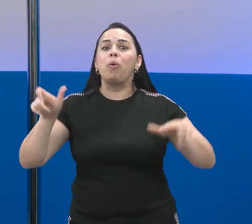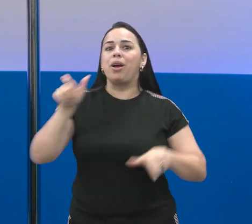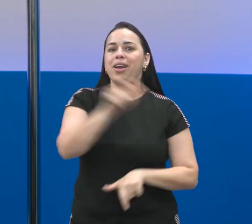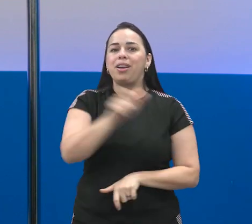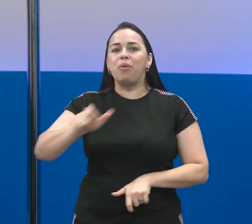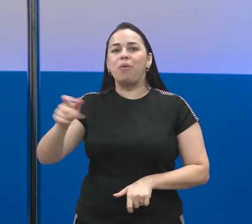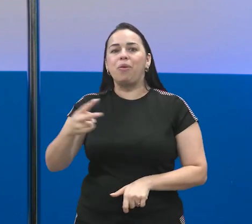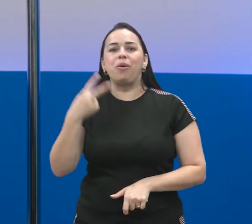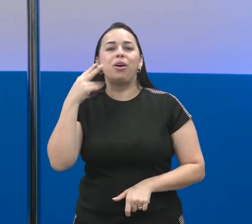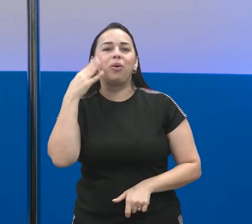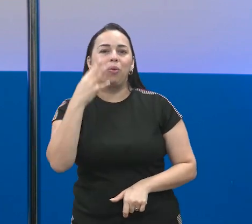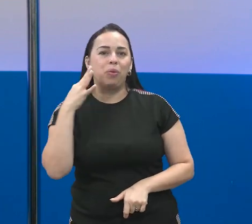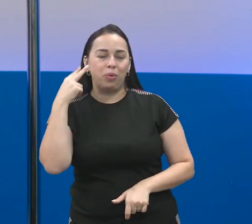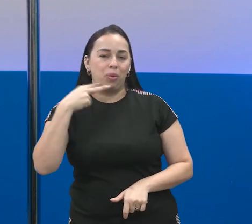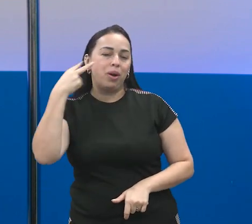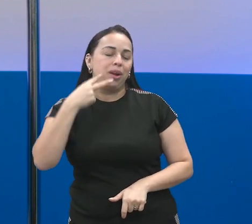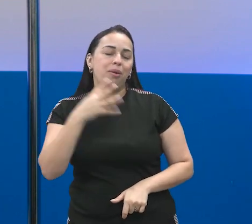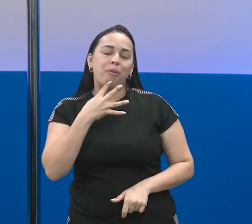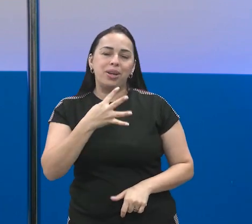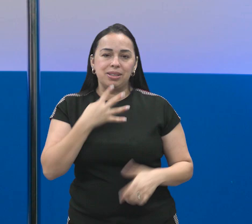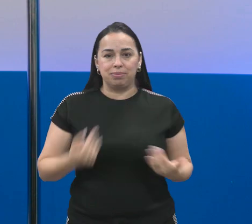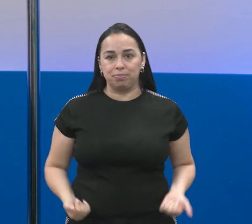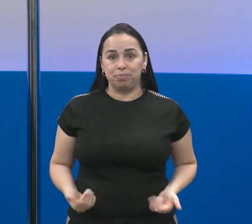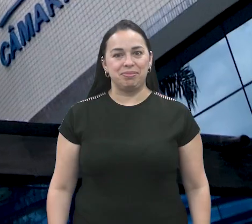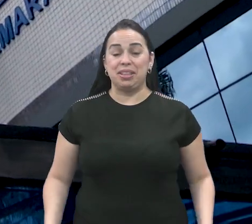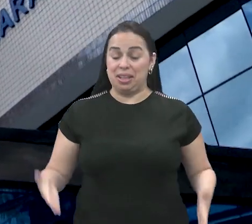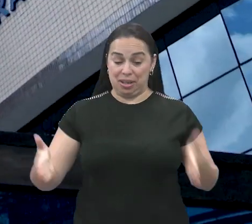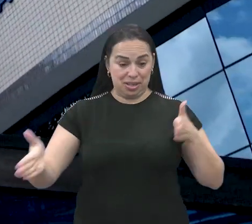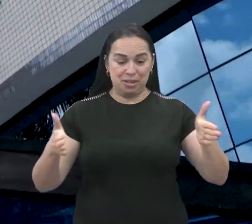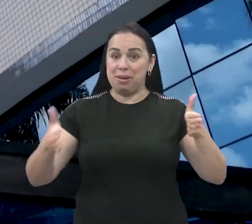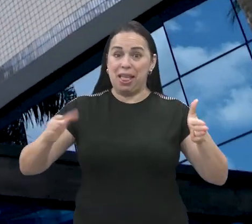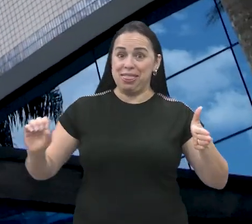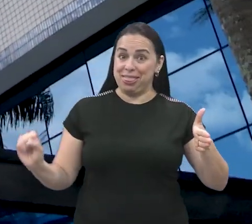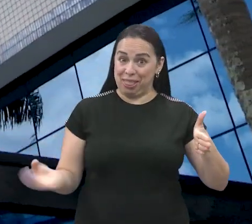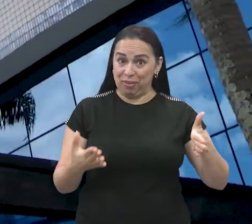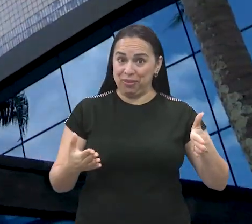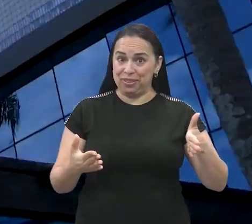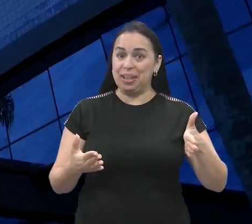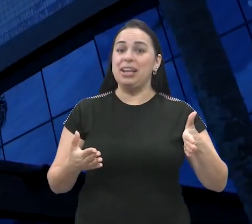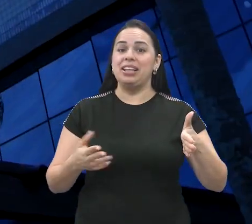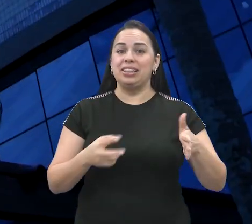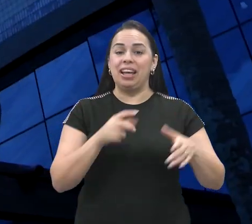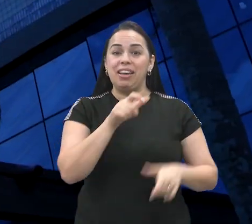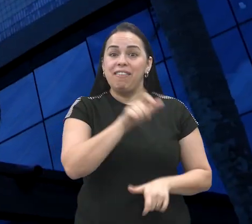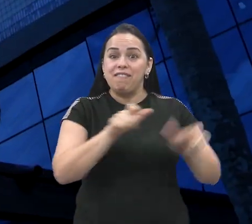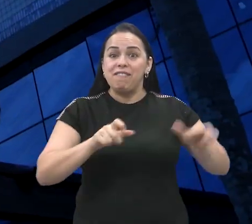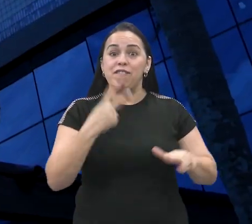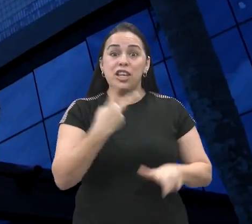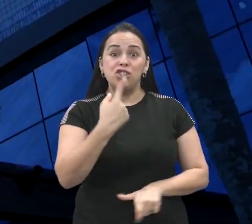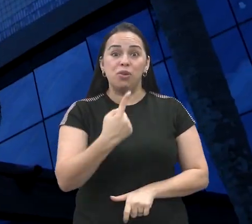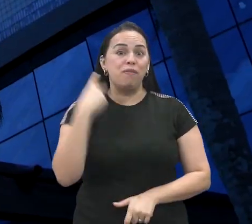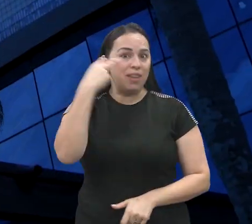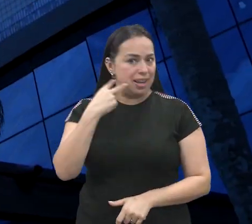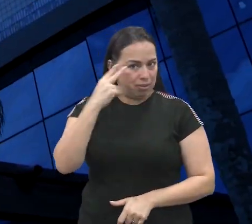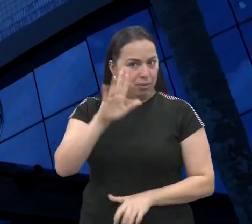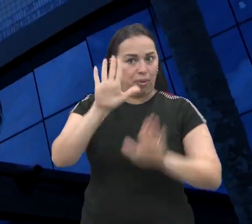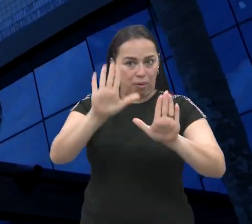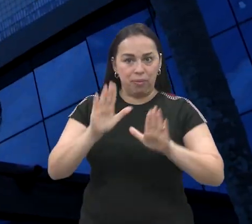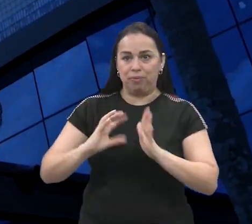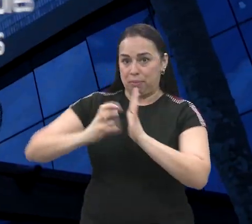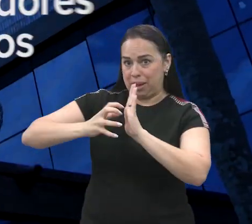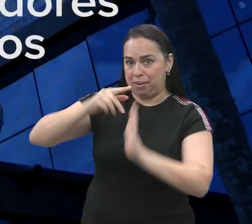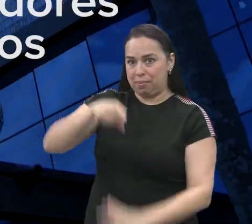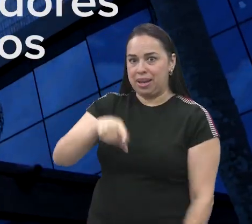são os parlamentares desta legislatura. Nesta nova legislatura, a composição da Câmara ficou da